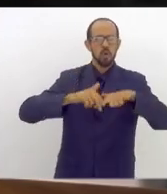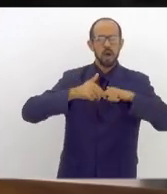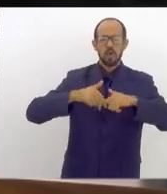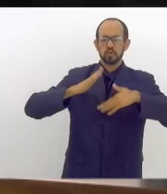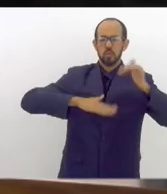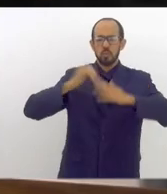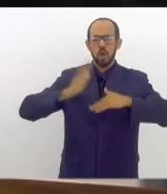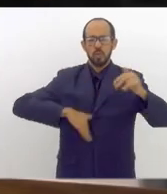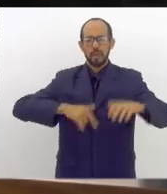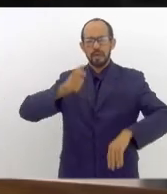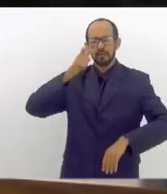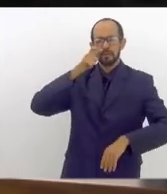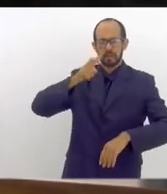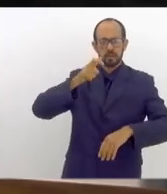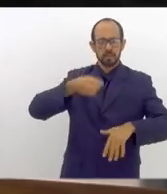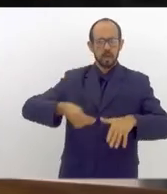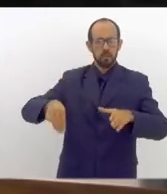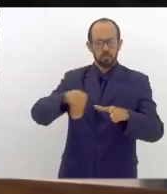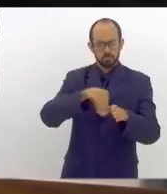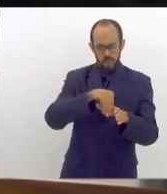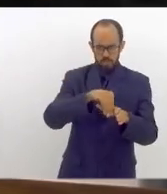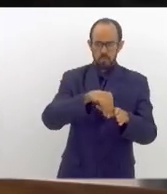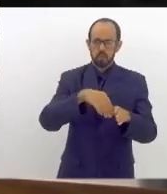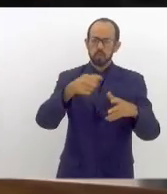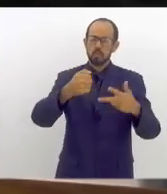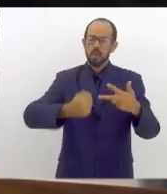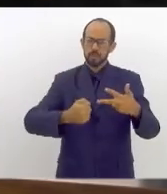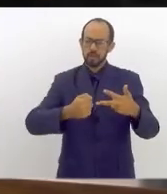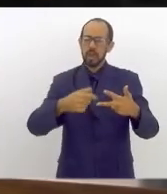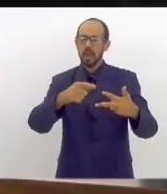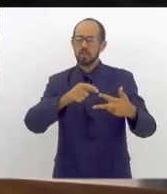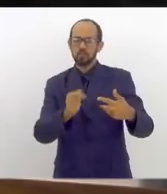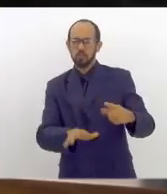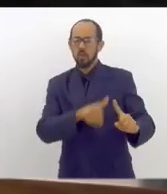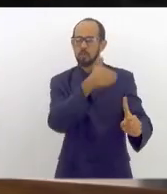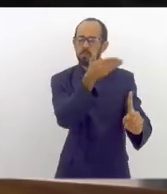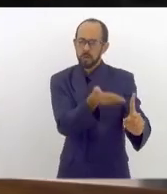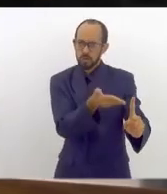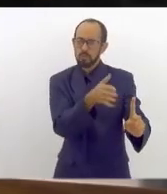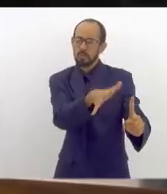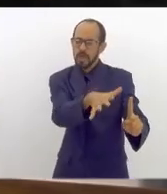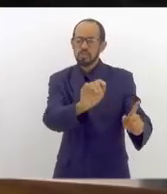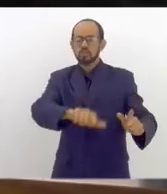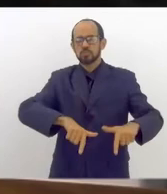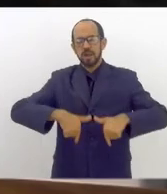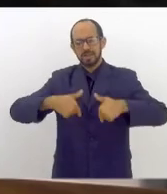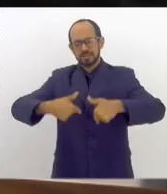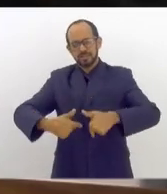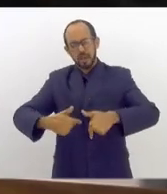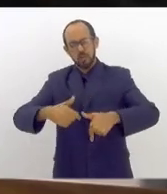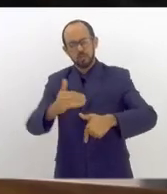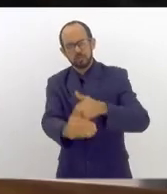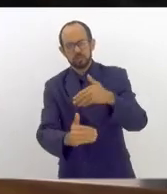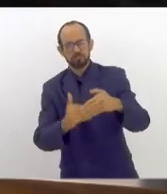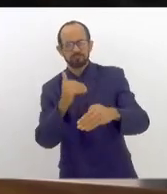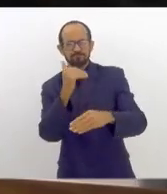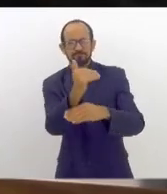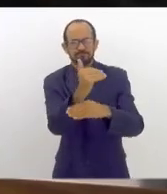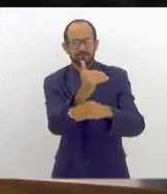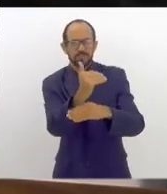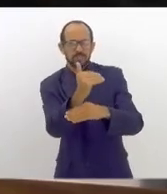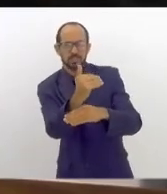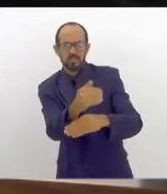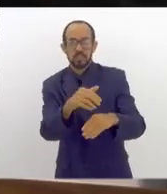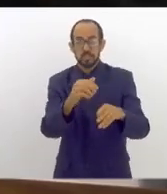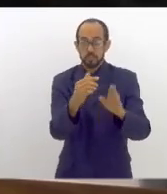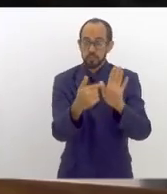a um membro do Poder homenageado mas tão somente um gesto de grandeza de boa vontade e de sinalização de